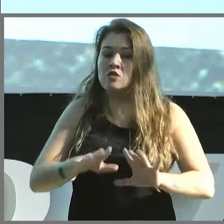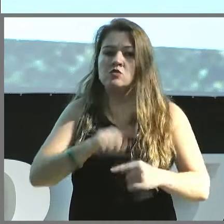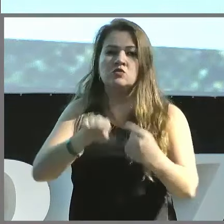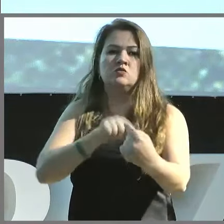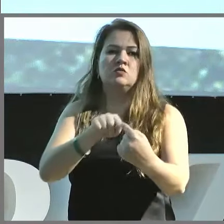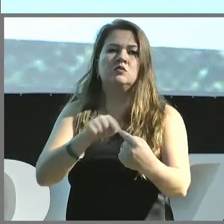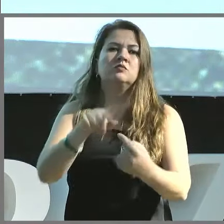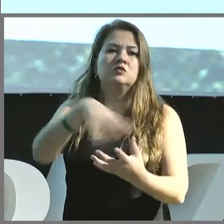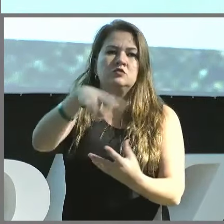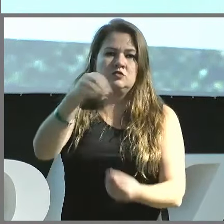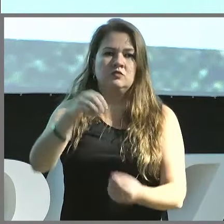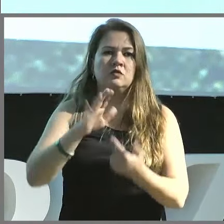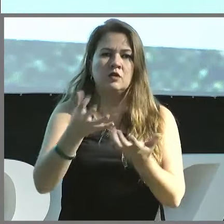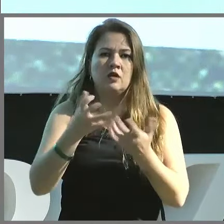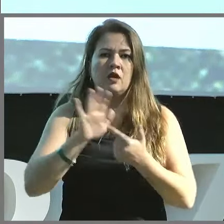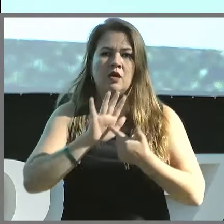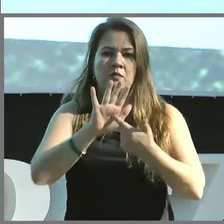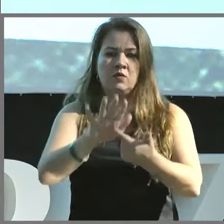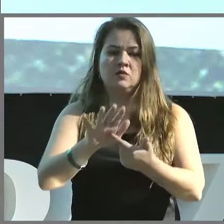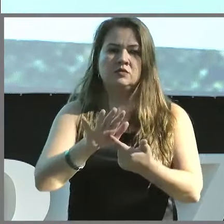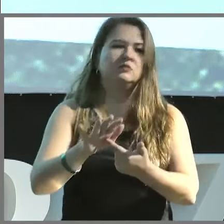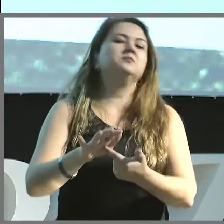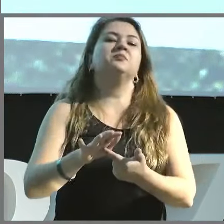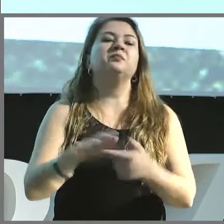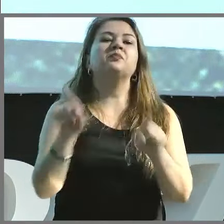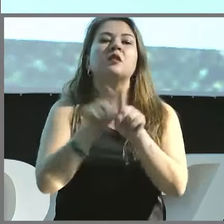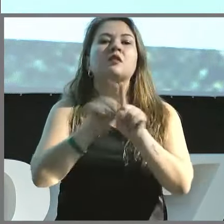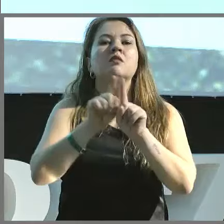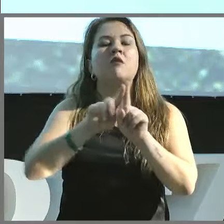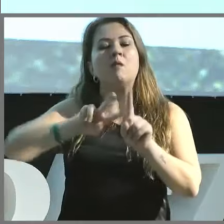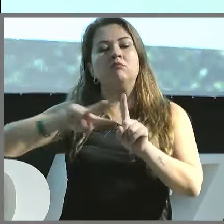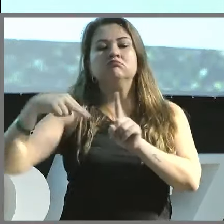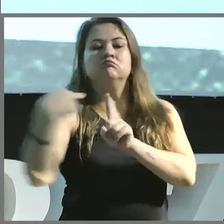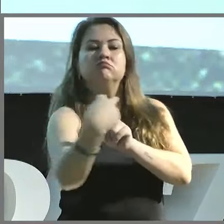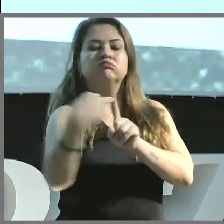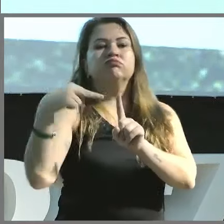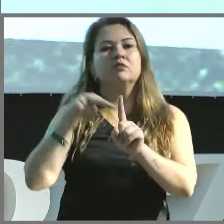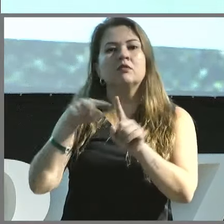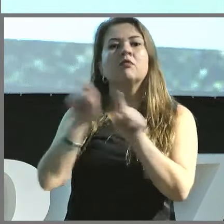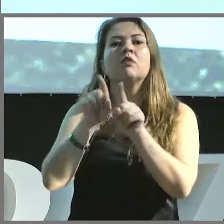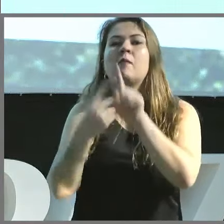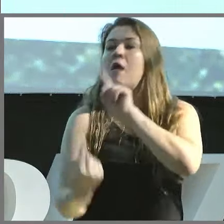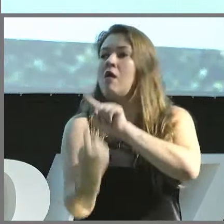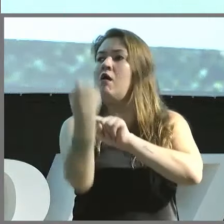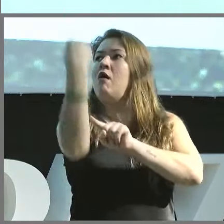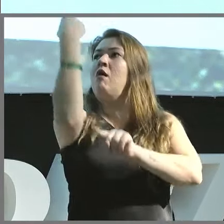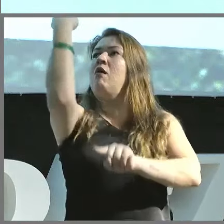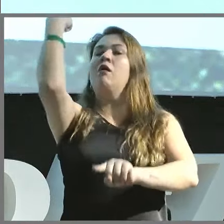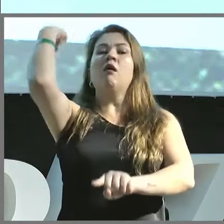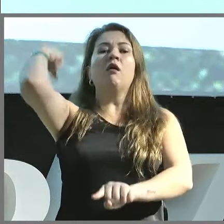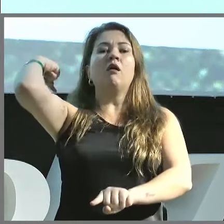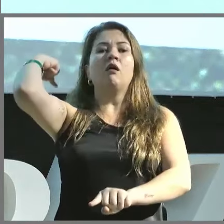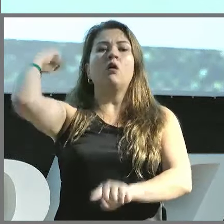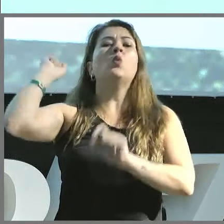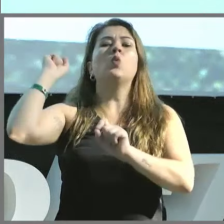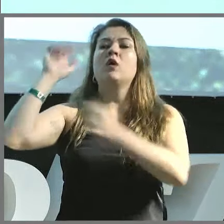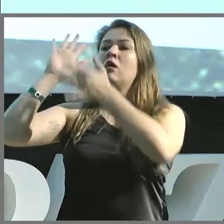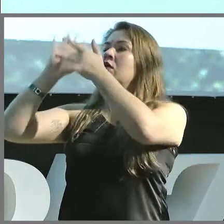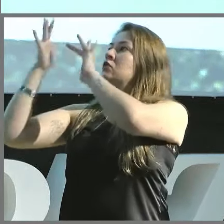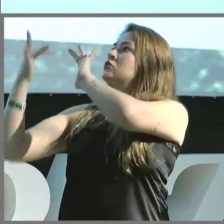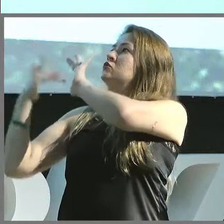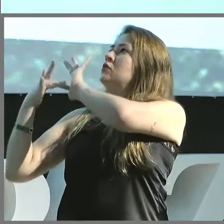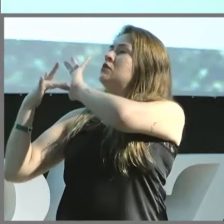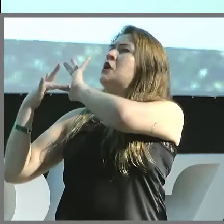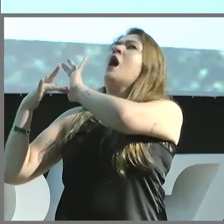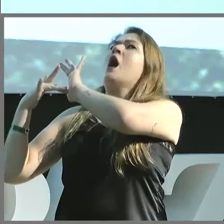oferecer nesses dias, com o olhar para trás, na figura deste homem que não escreveu nada sobre si